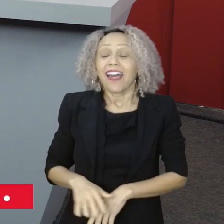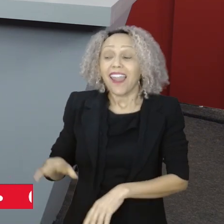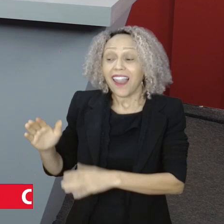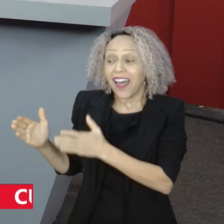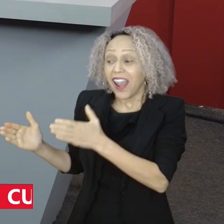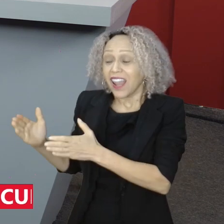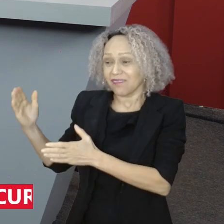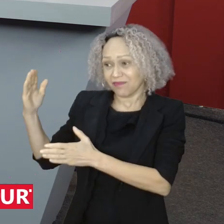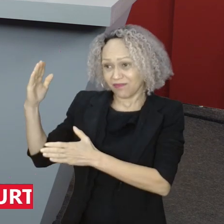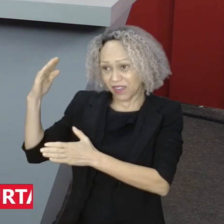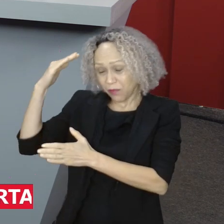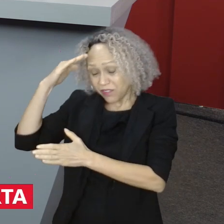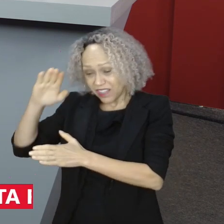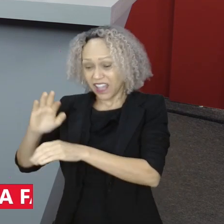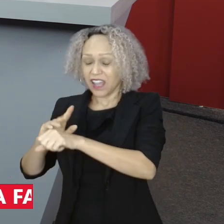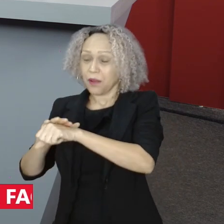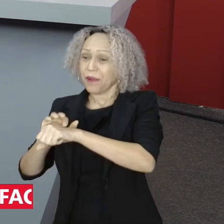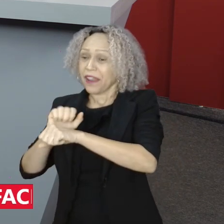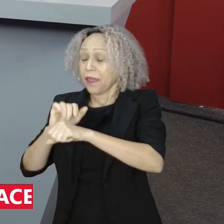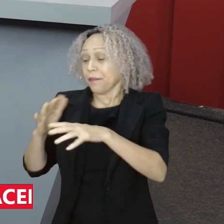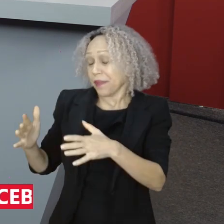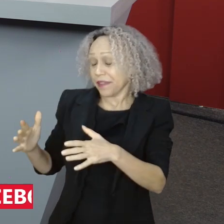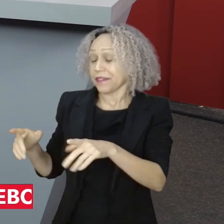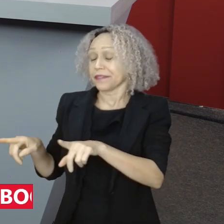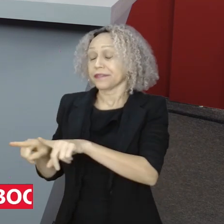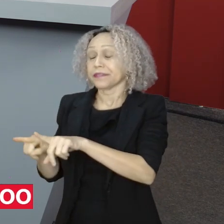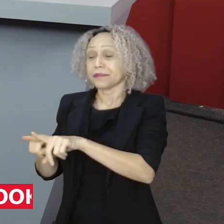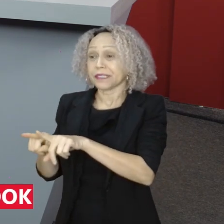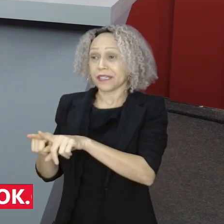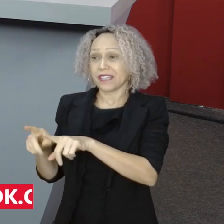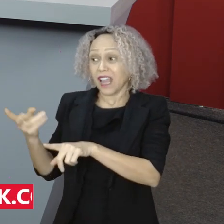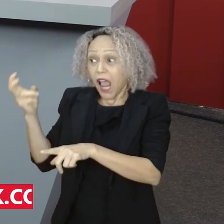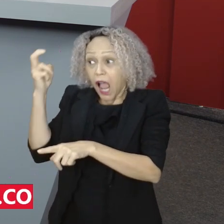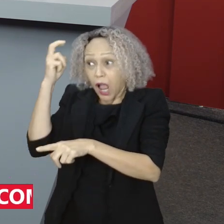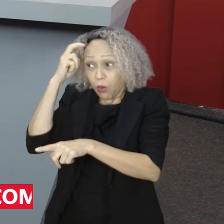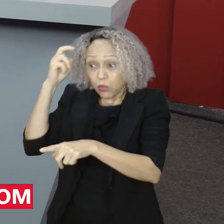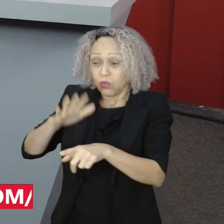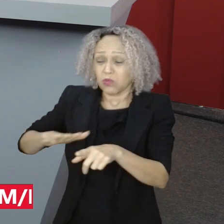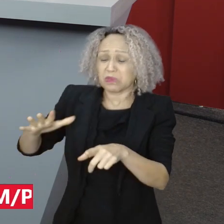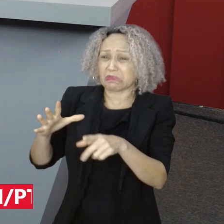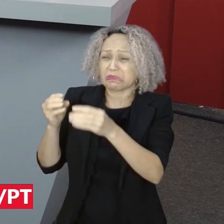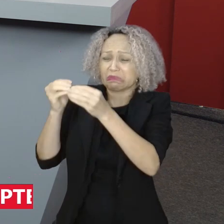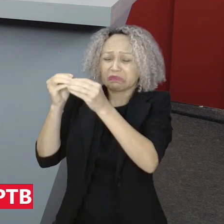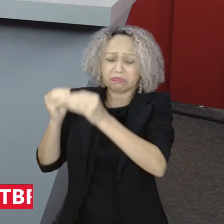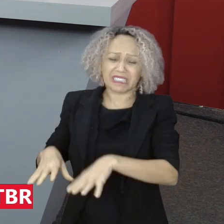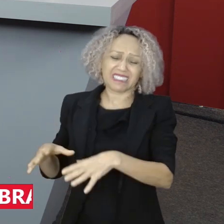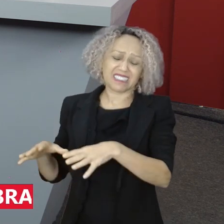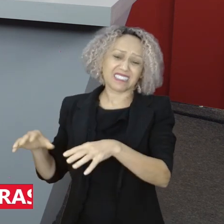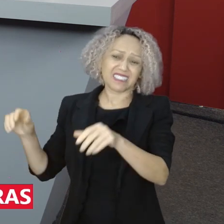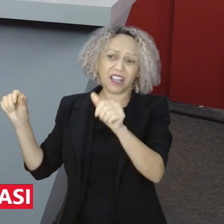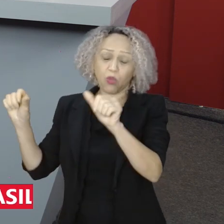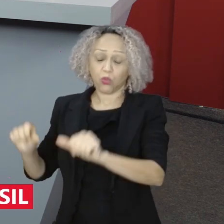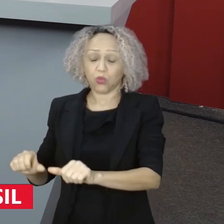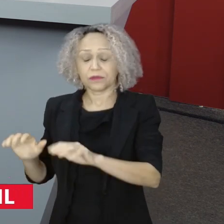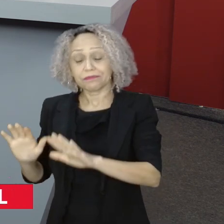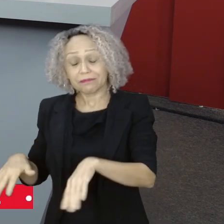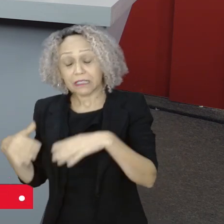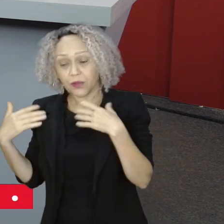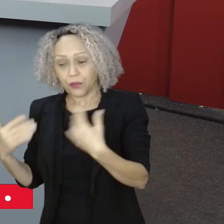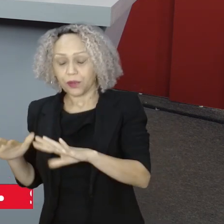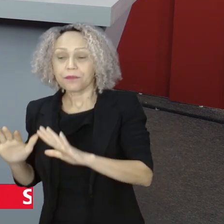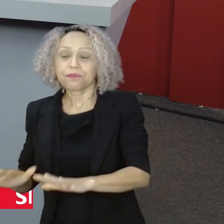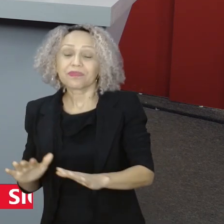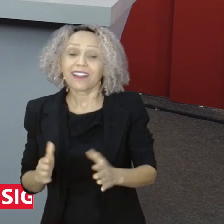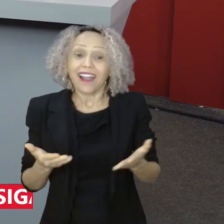pelo descaso no governo Bolsonaro, né? E a cultura volta a ter a atenção que merece logo nos 6 primeiros meses. E aí a